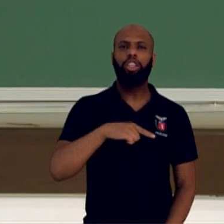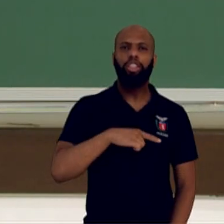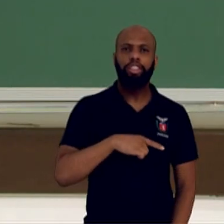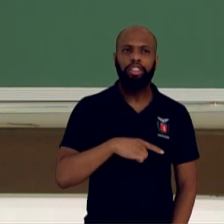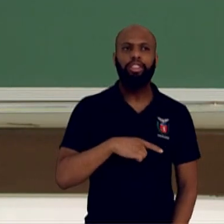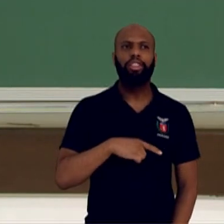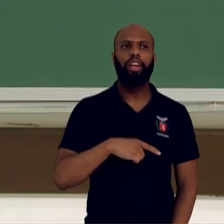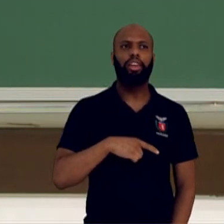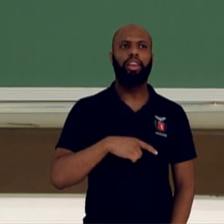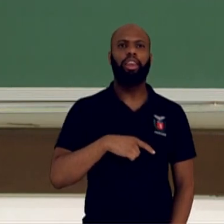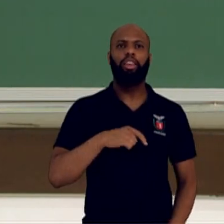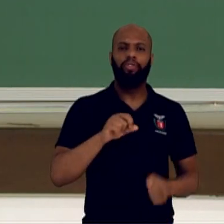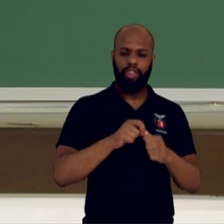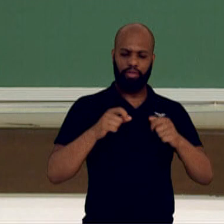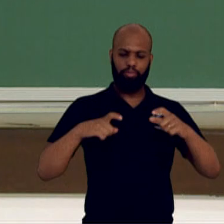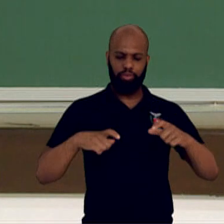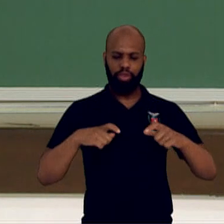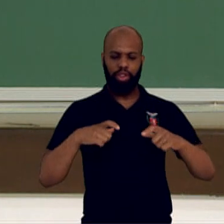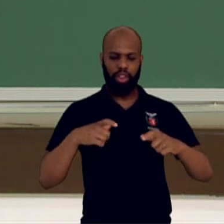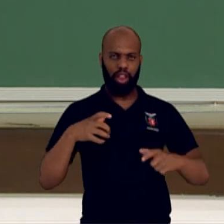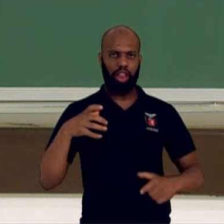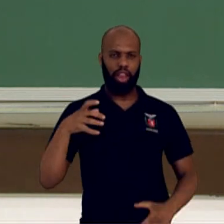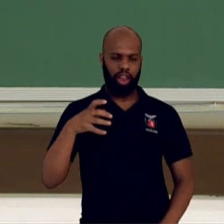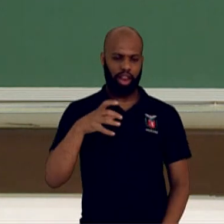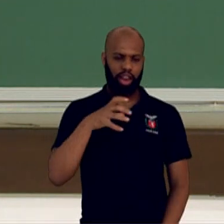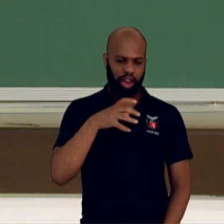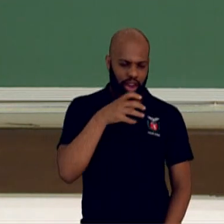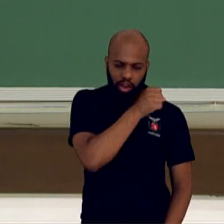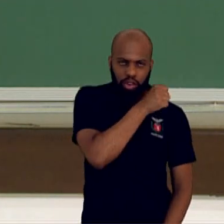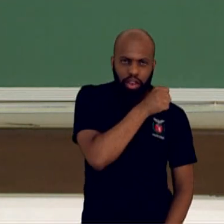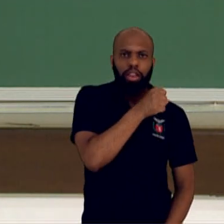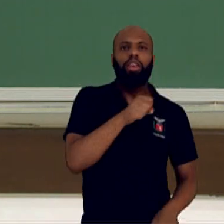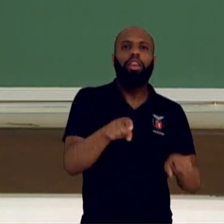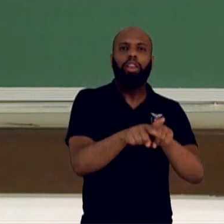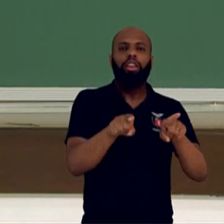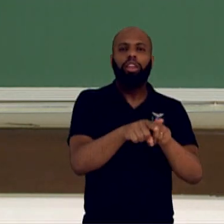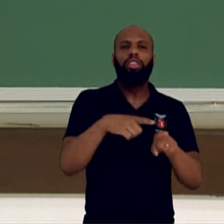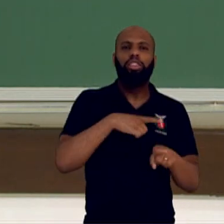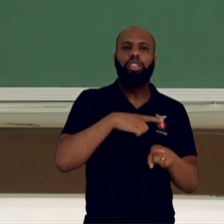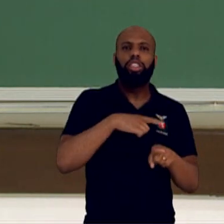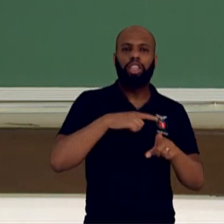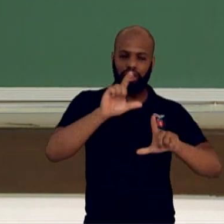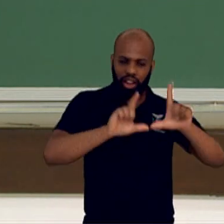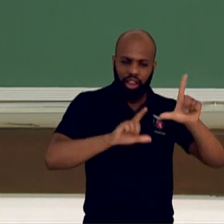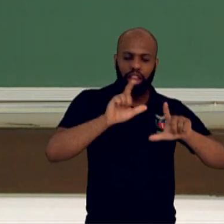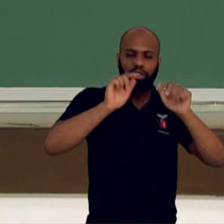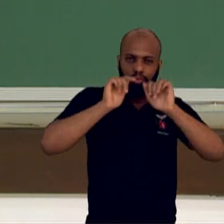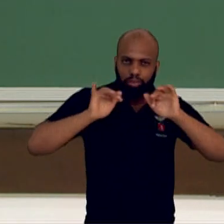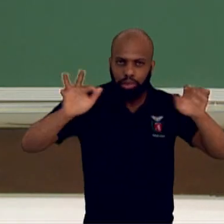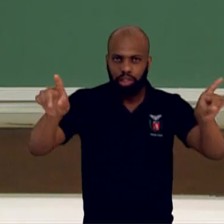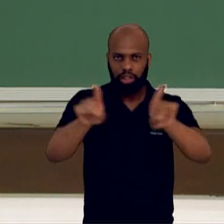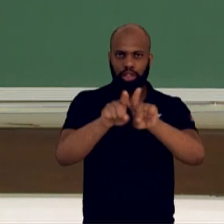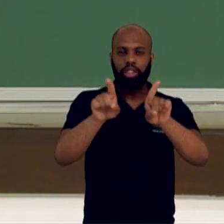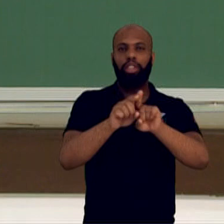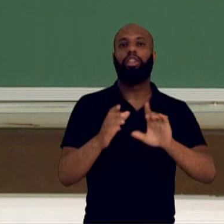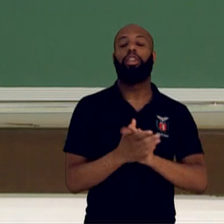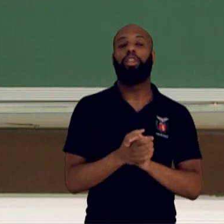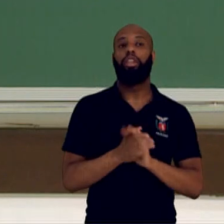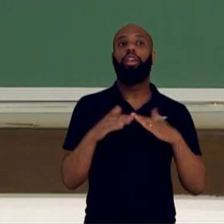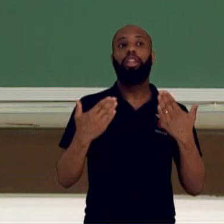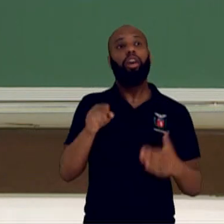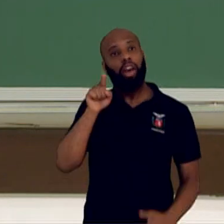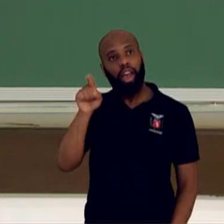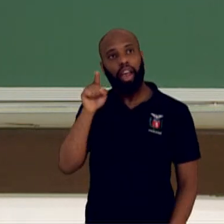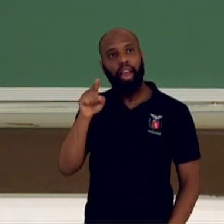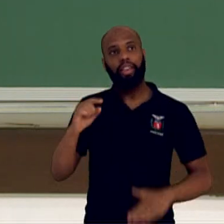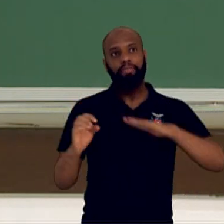das gravações e da mídia, né, o funk por todo o Brasil. Então, na virada do milênio, é que esse funk se espalha